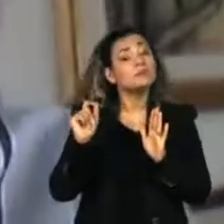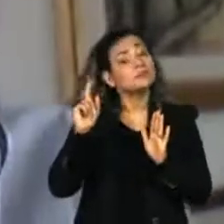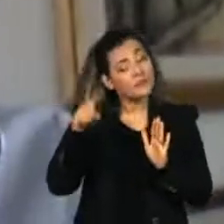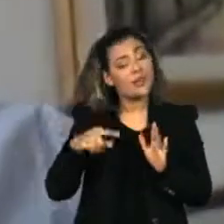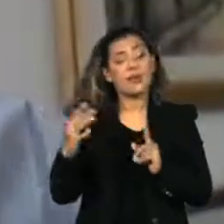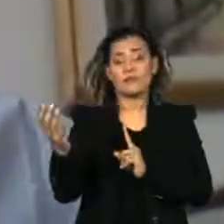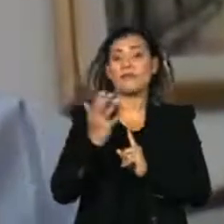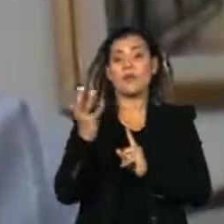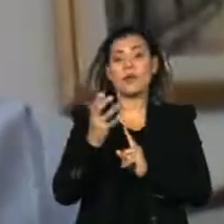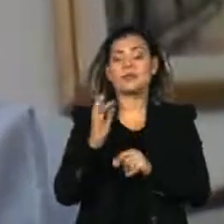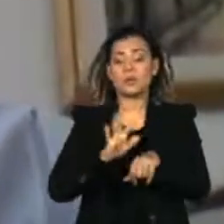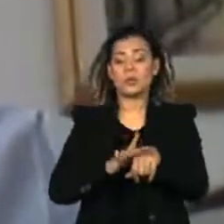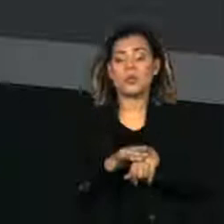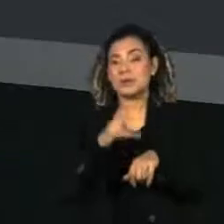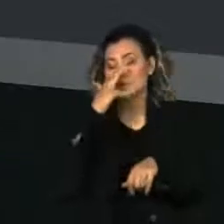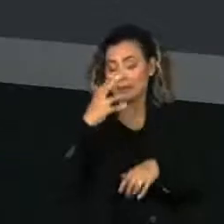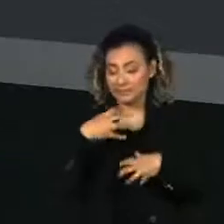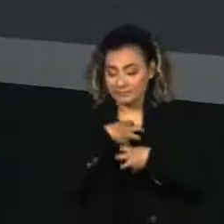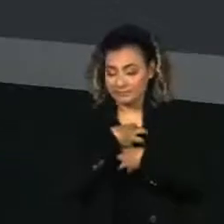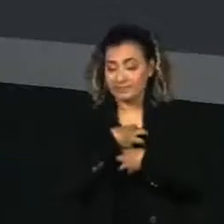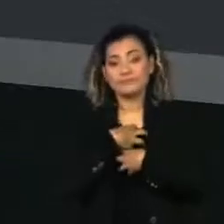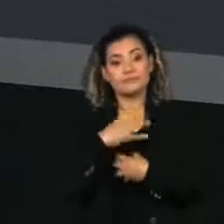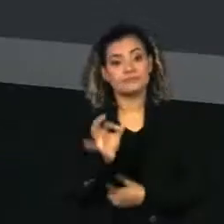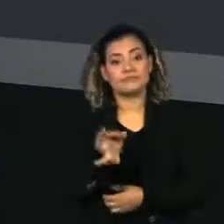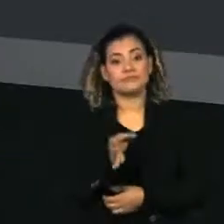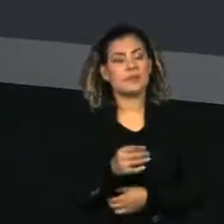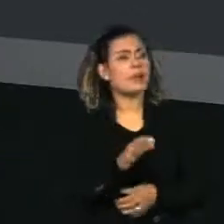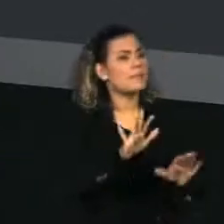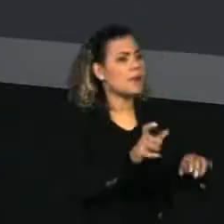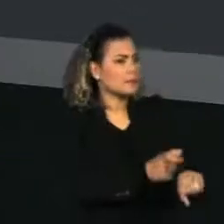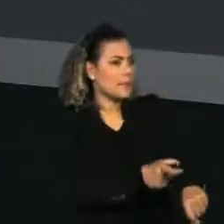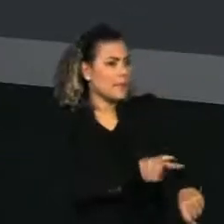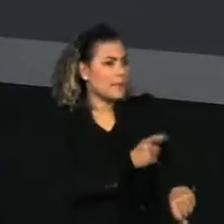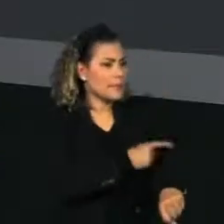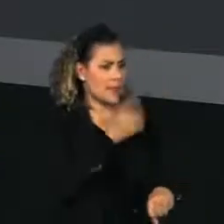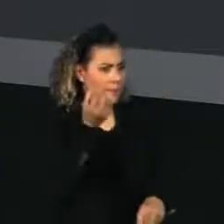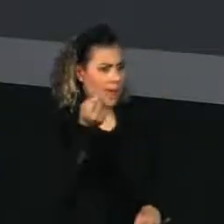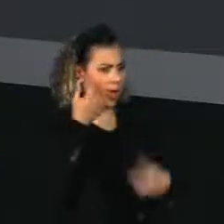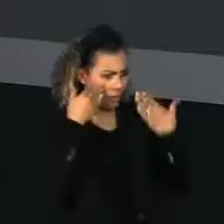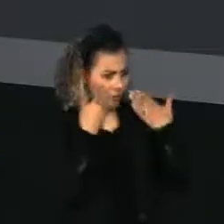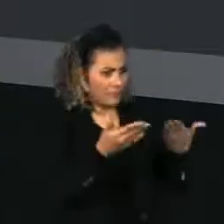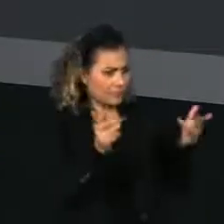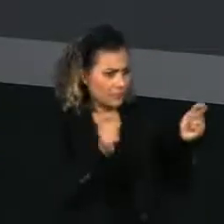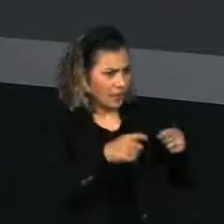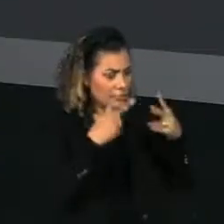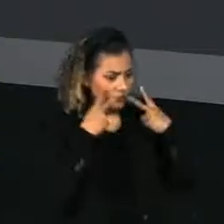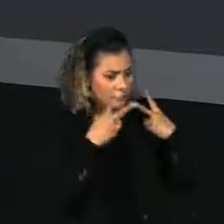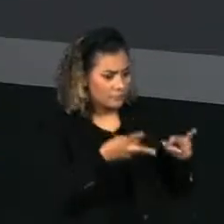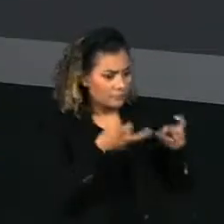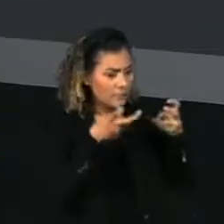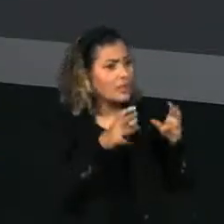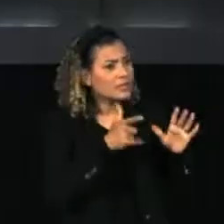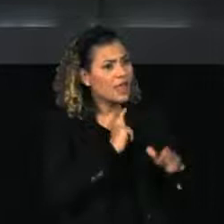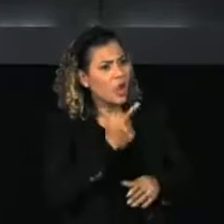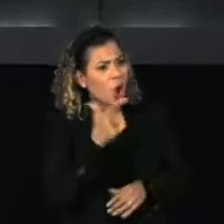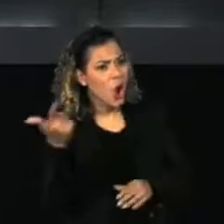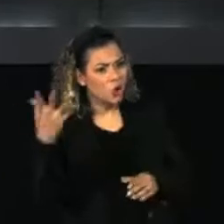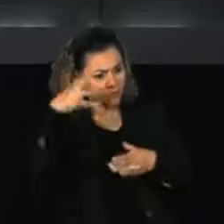doença tem na vida do portador. Além das manchas que ficam evidentes, há outros